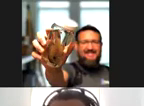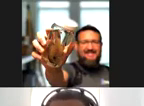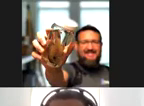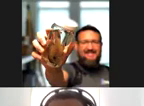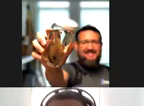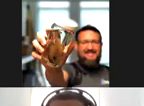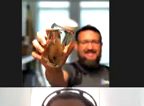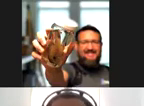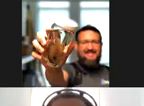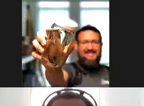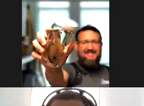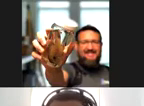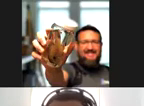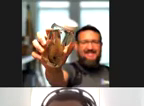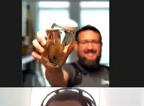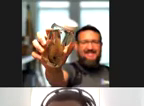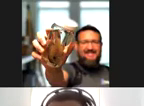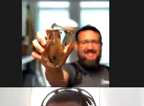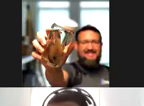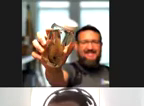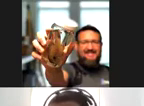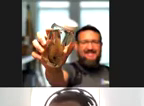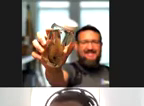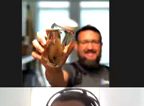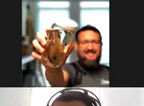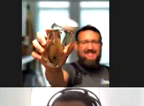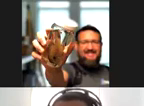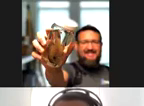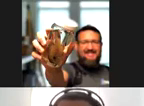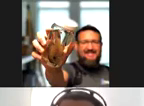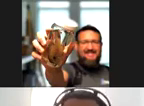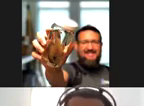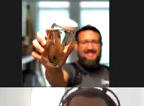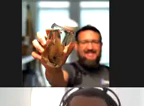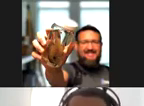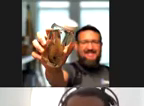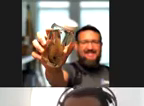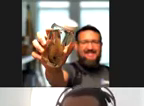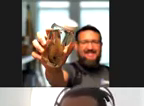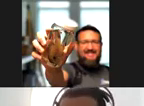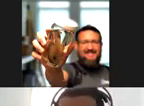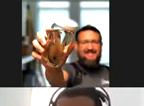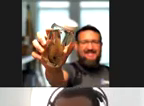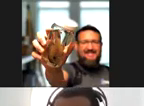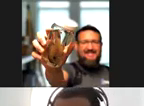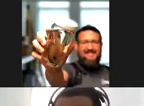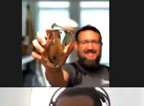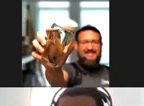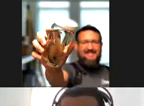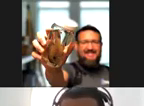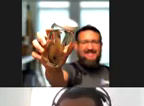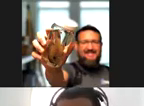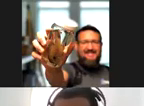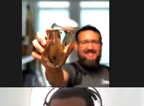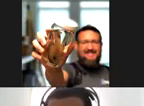liberdade muito grande nesses modelos mecanísticos, é importante eu tomar esse cuidado de validar, né? De sempre ver que eu estou fazendo uma coisa real.